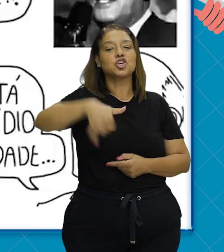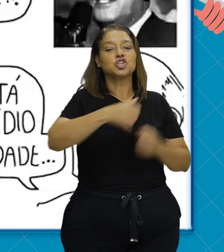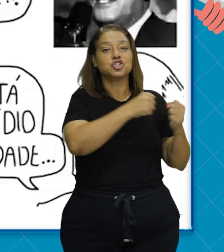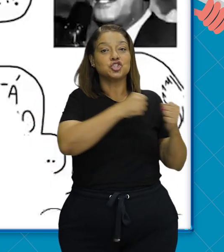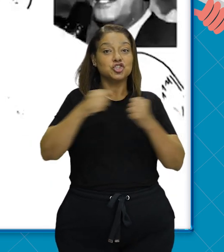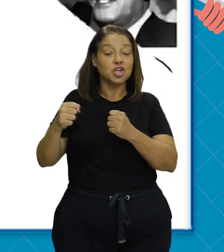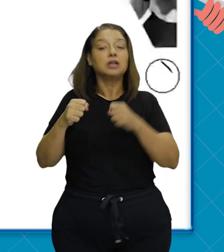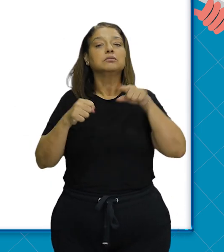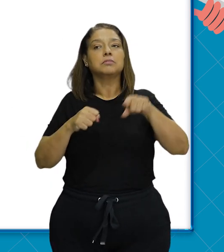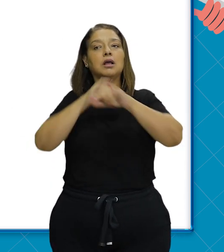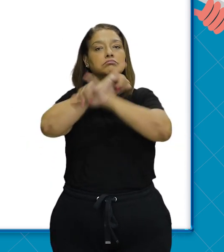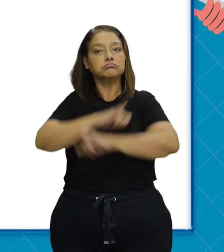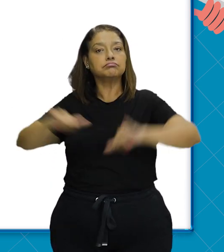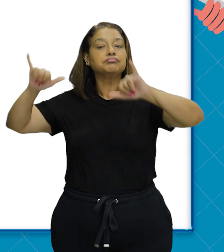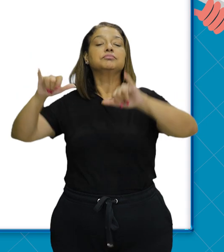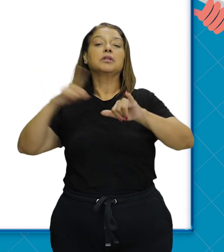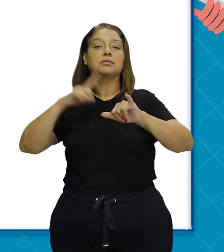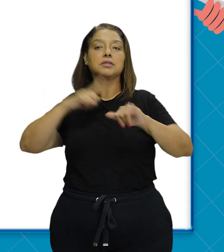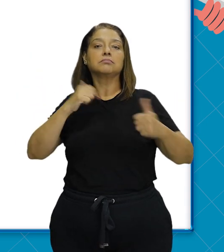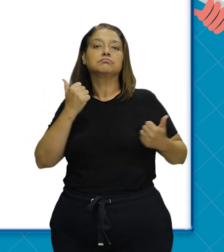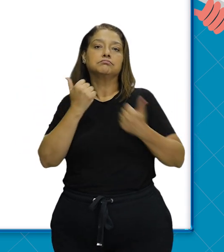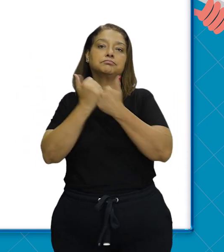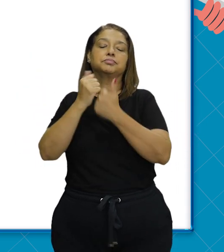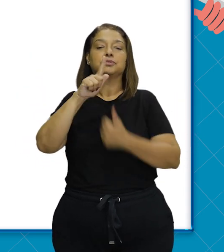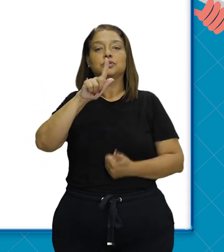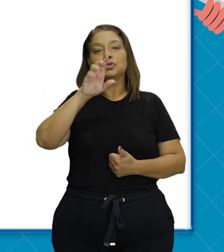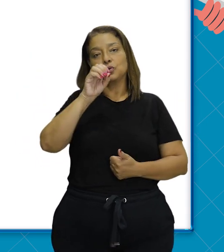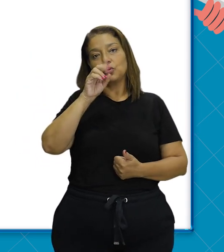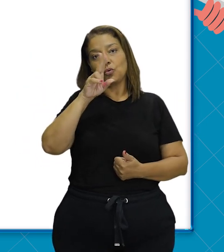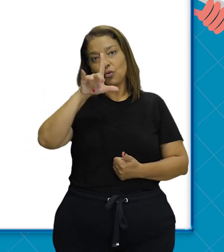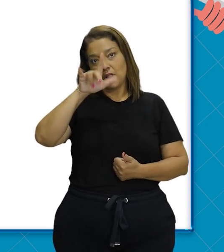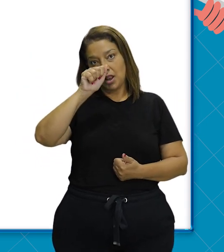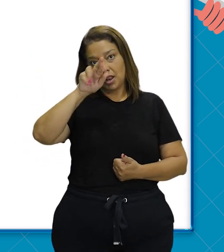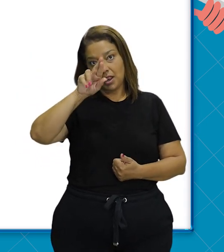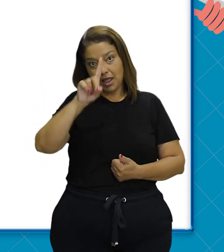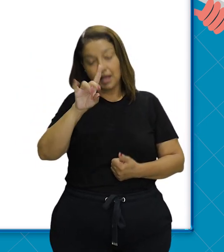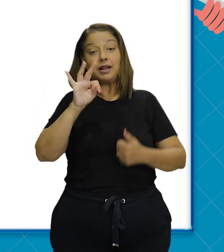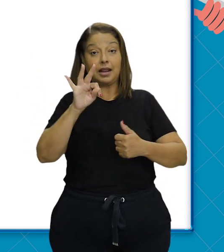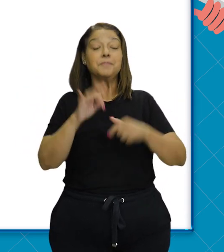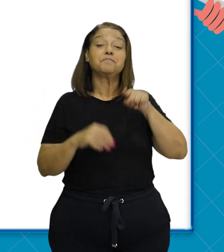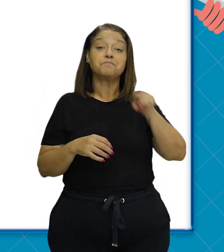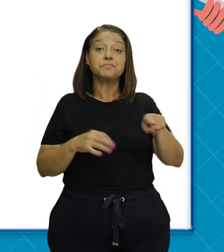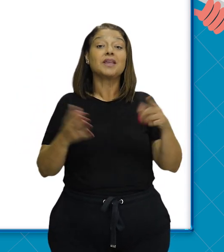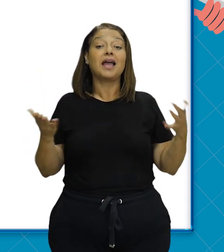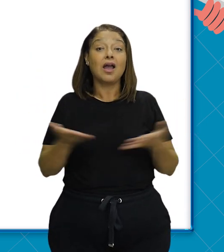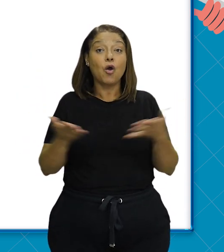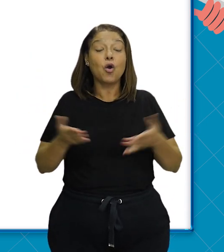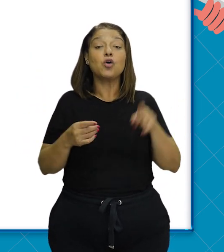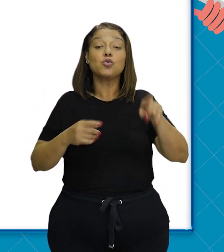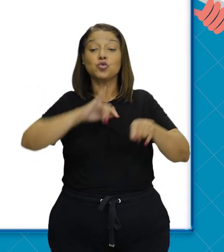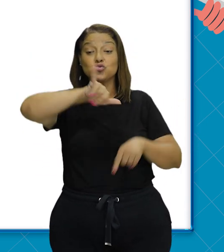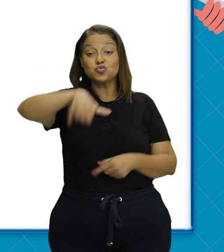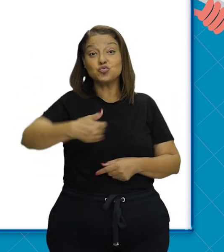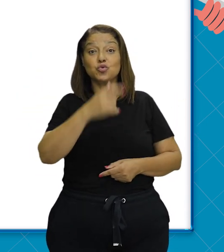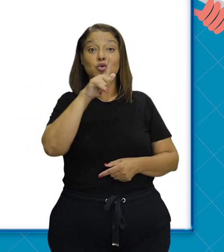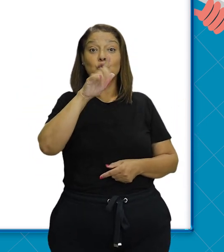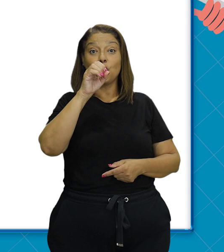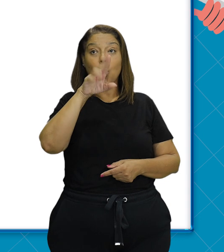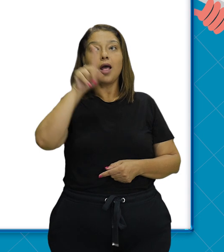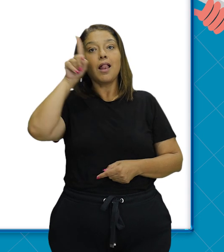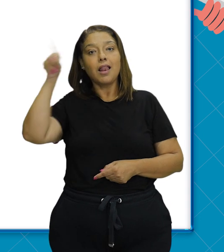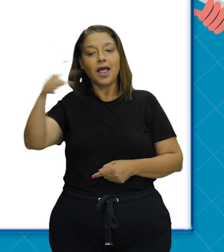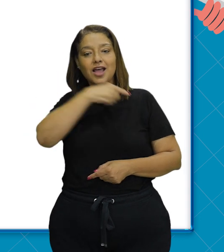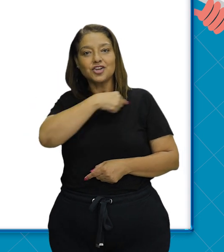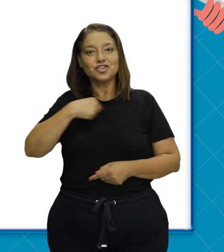daria posse a seu vice, João Goulart. Mas olha que situação! Nesse exato momento, João Goulart estava na China